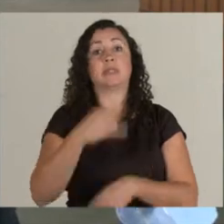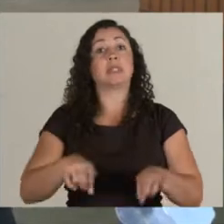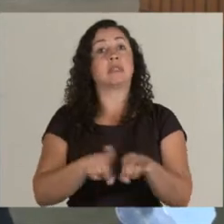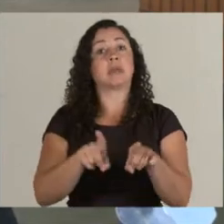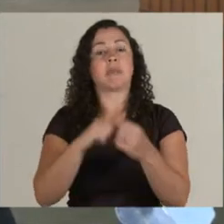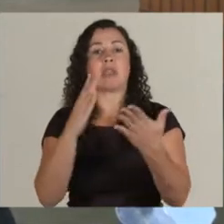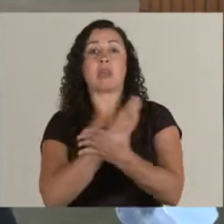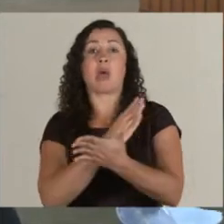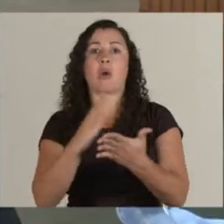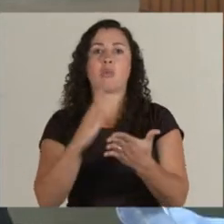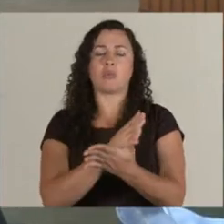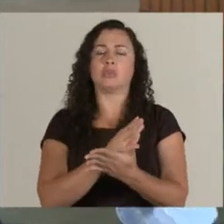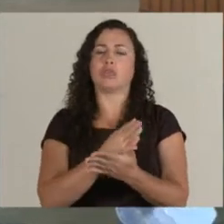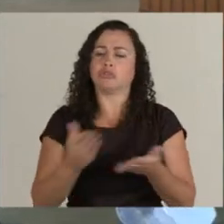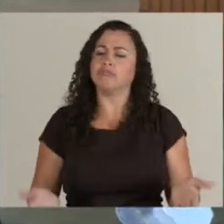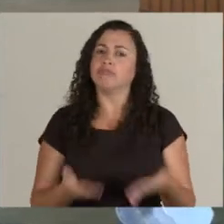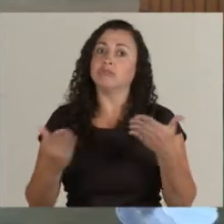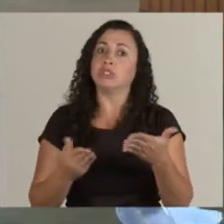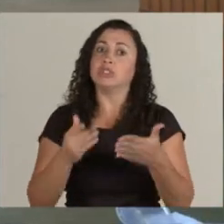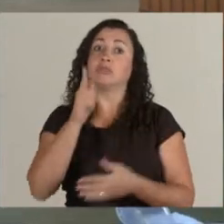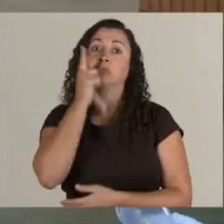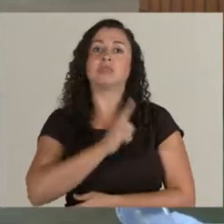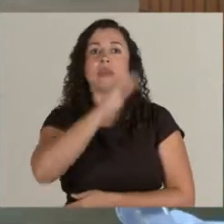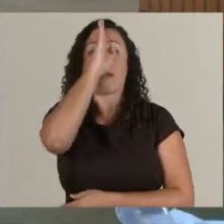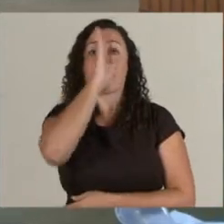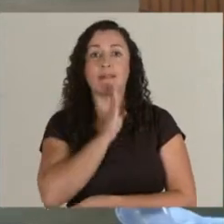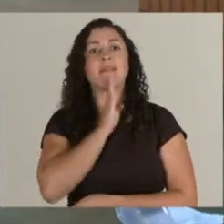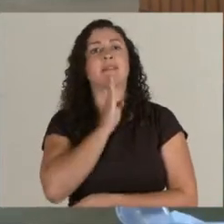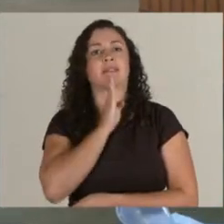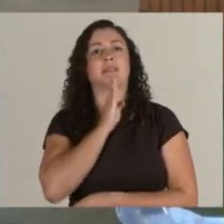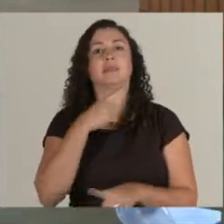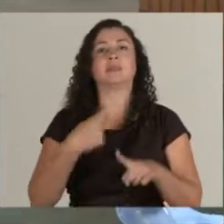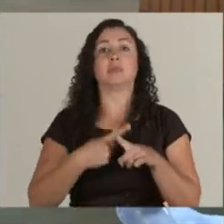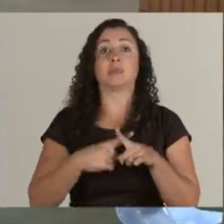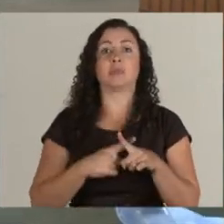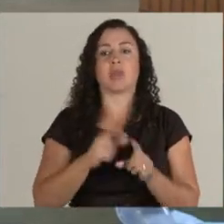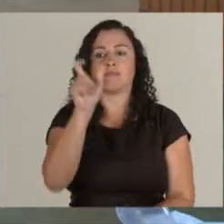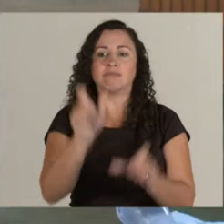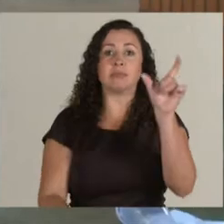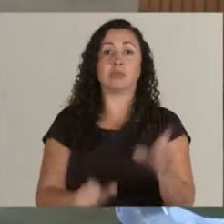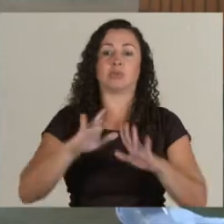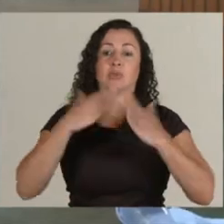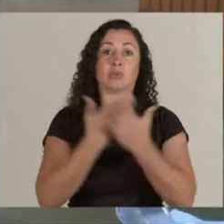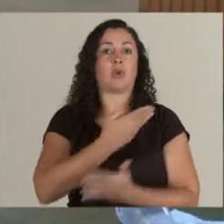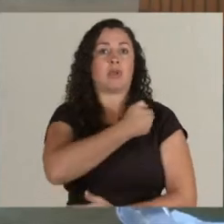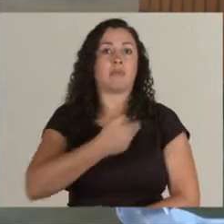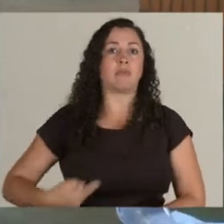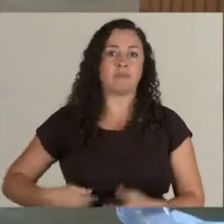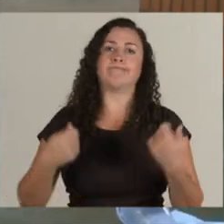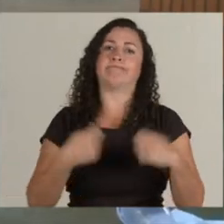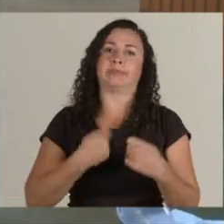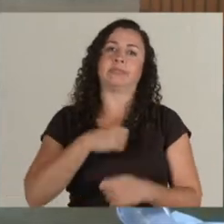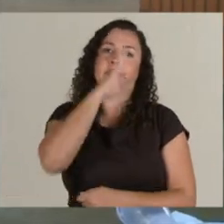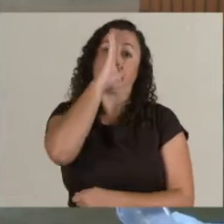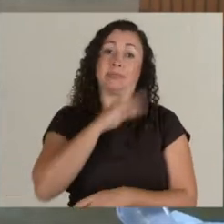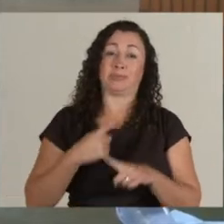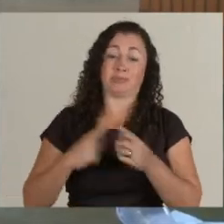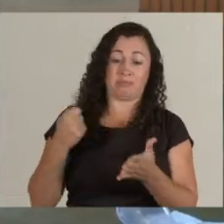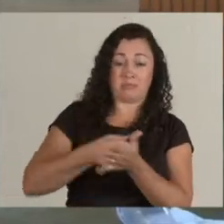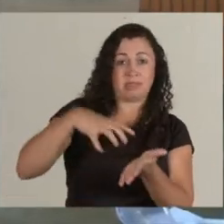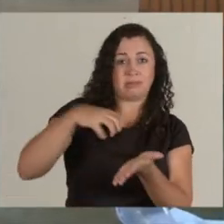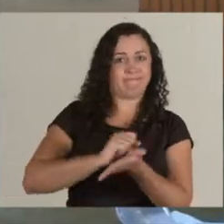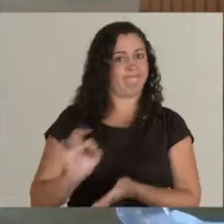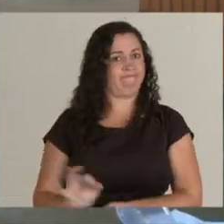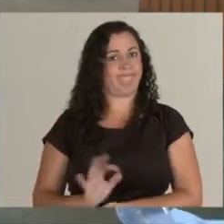questão da isenção, porque é um público que faz mais, né, que mais se aproveita da isenção da taxa, porque é